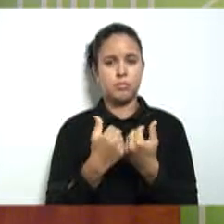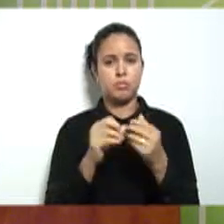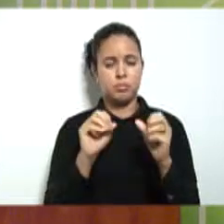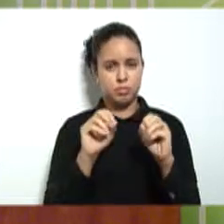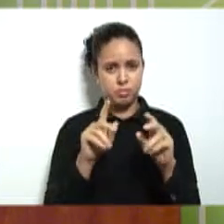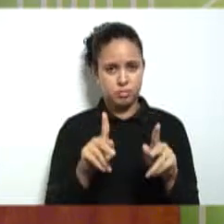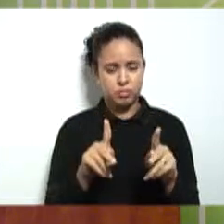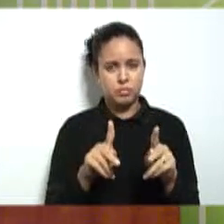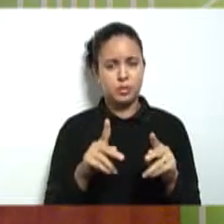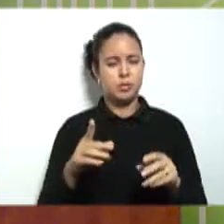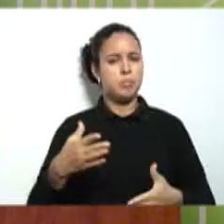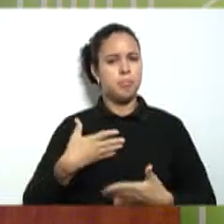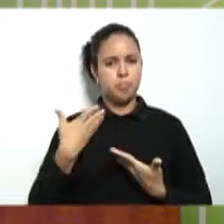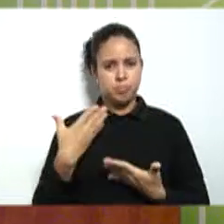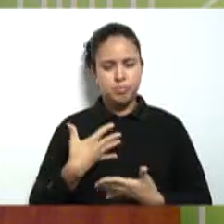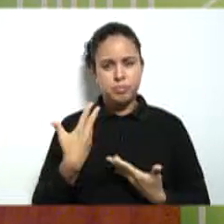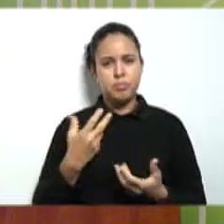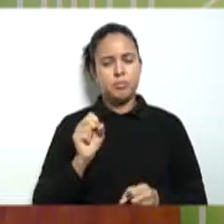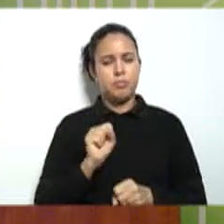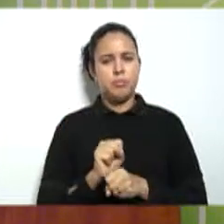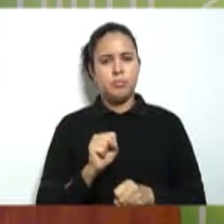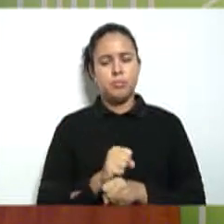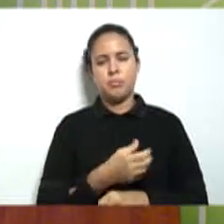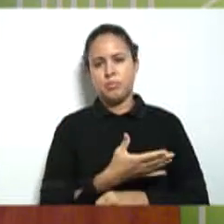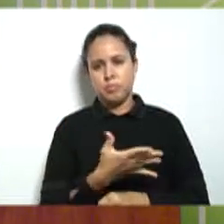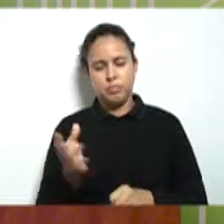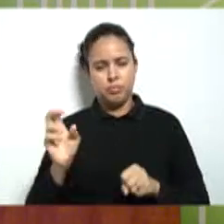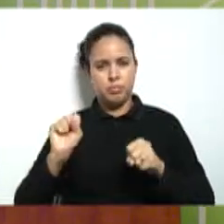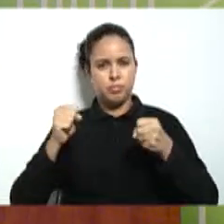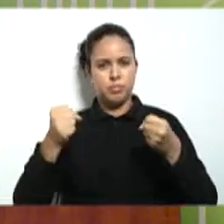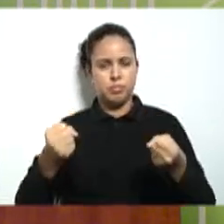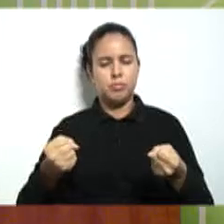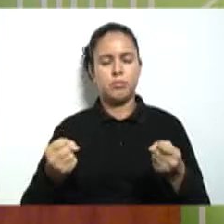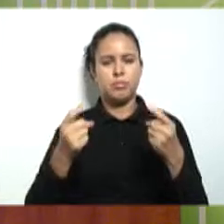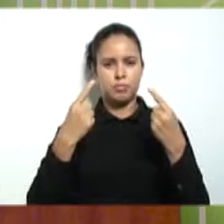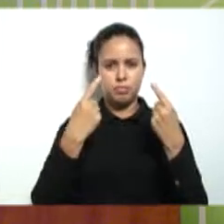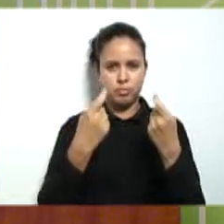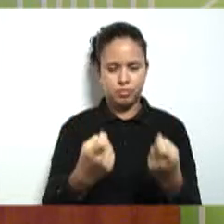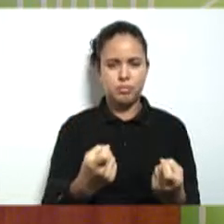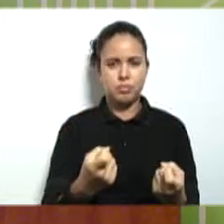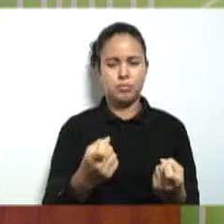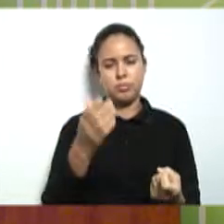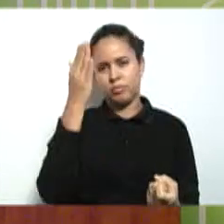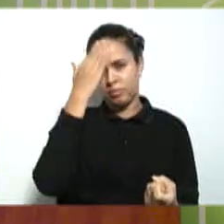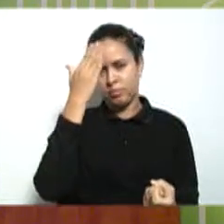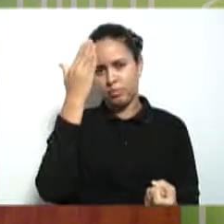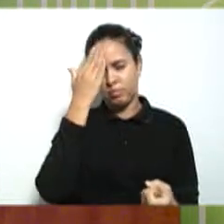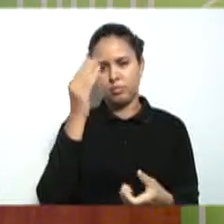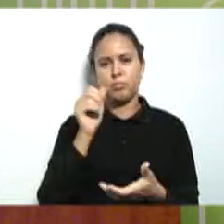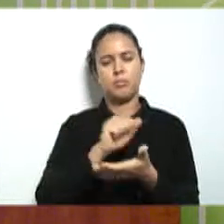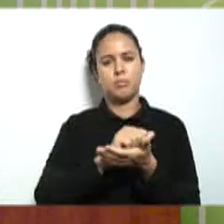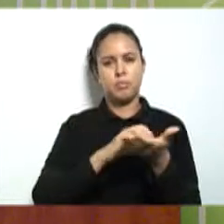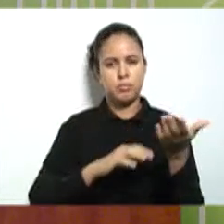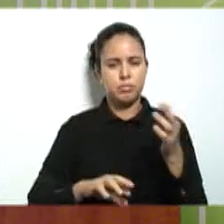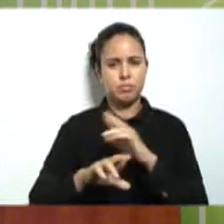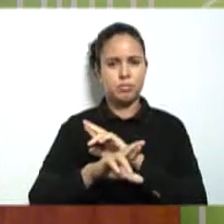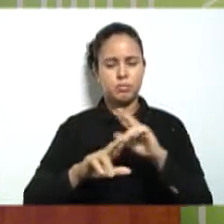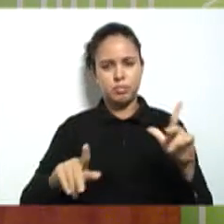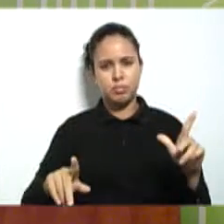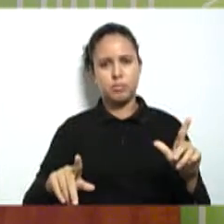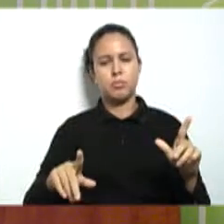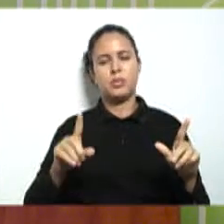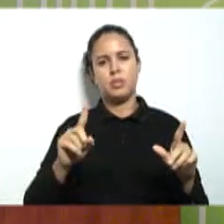muito empolgados com isso, estamos contando com a sua participação, com a sua dedicação. A gente sabe que é um trabalho diferente, por isso que o material que a gente